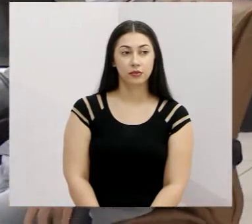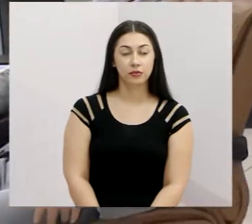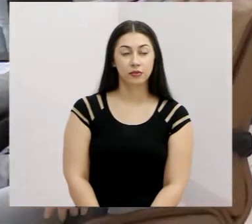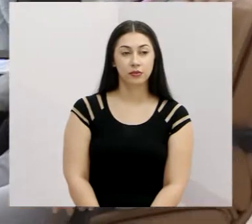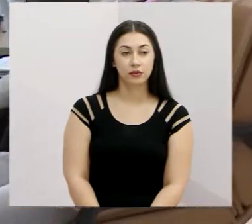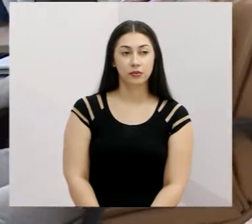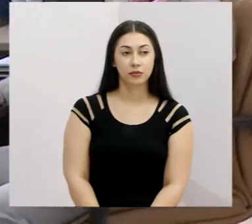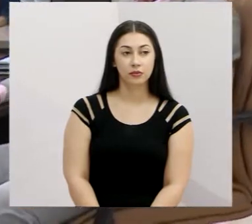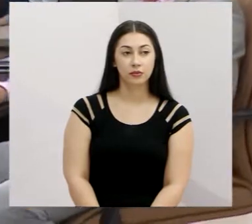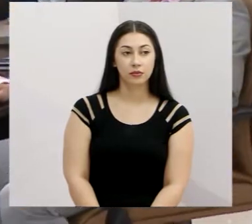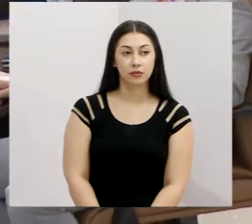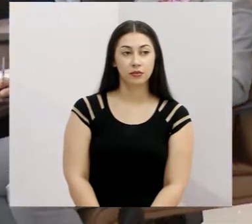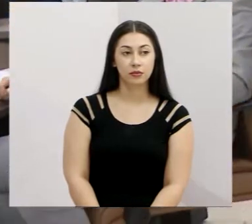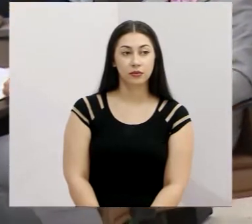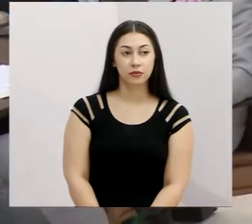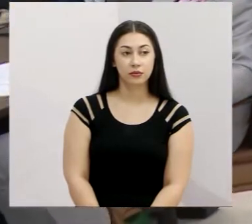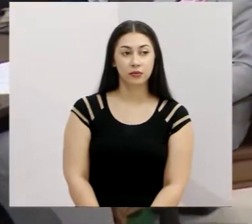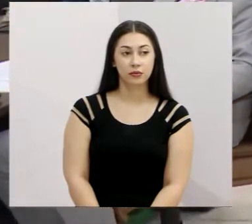E